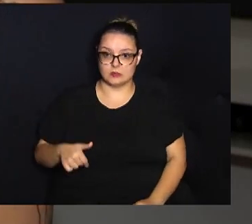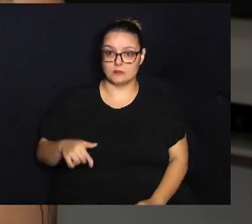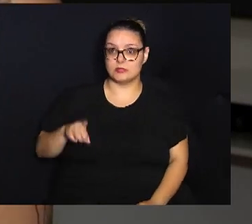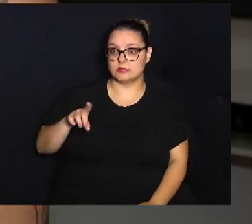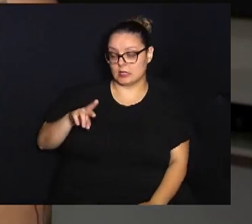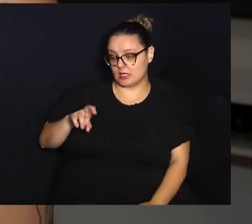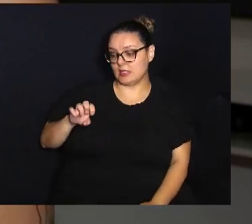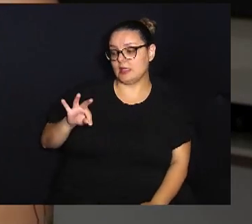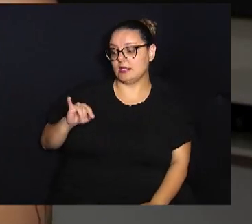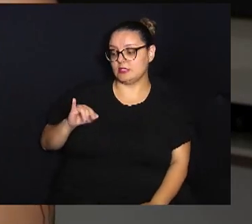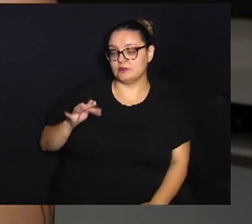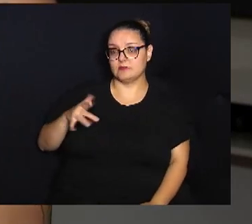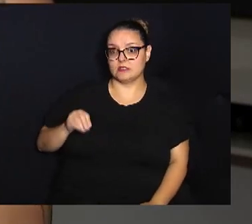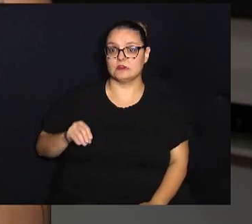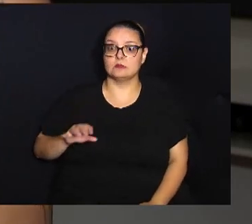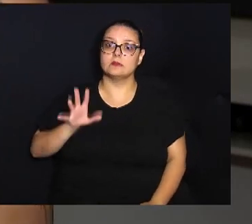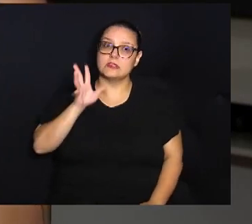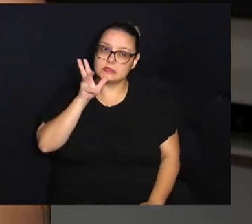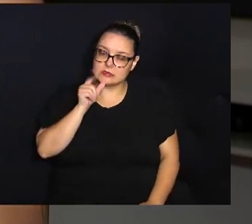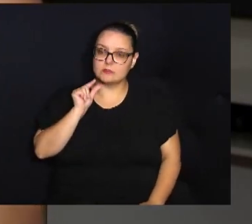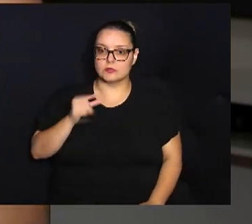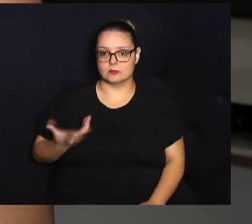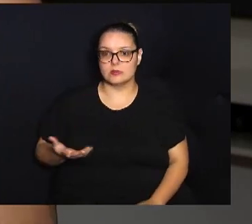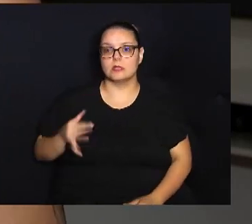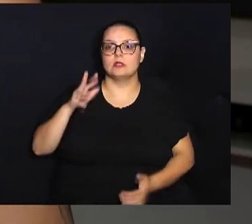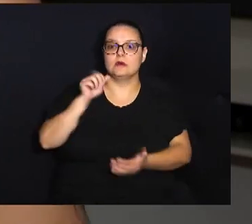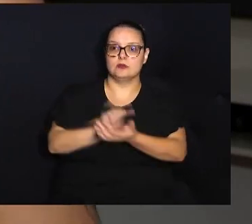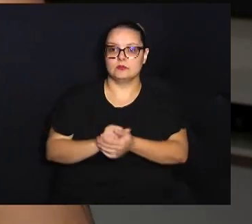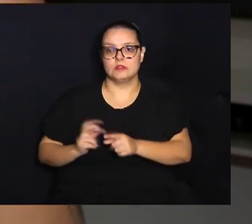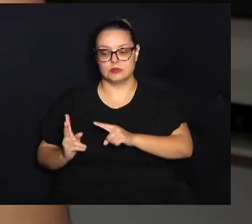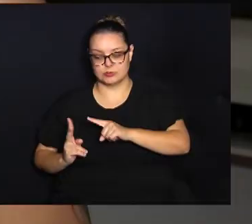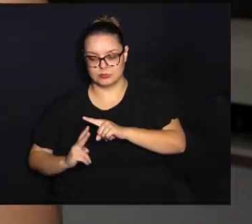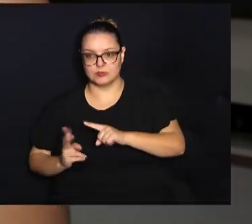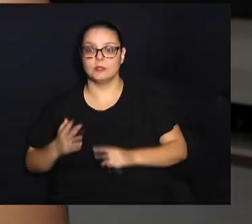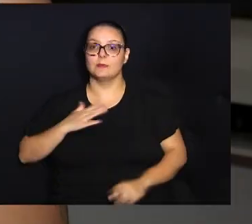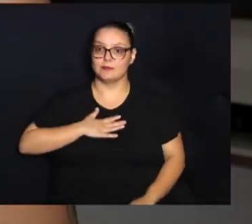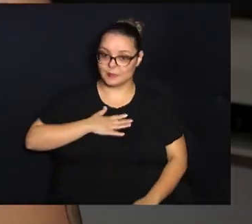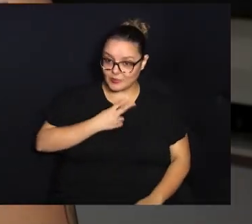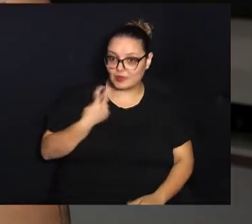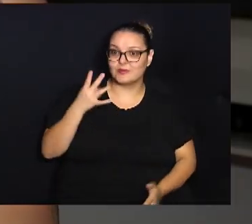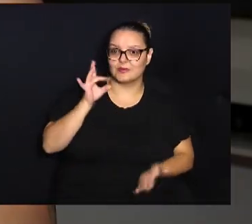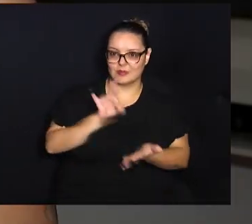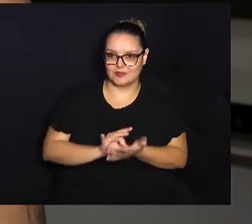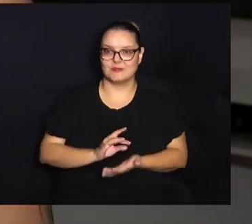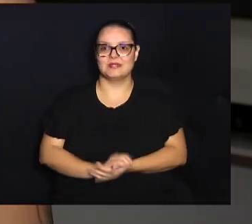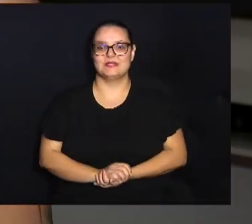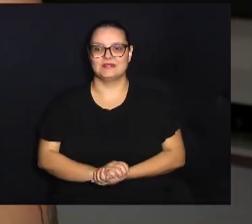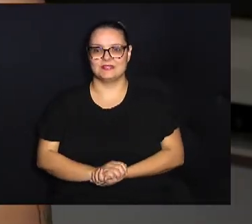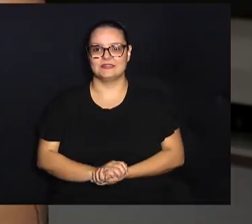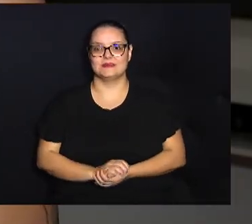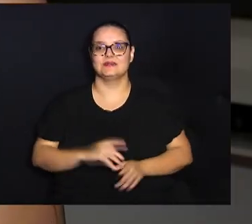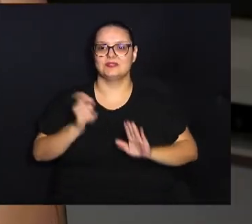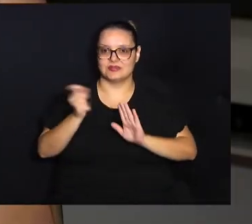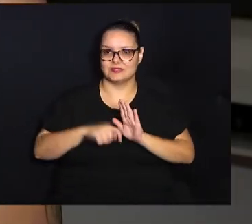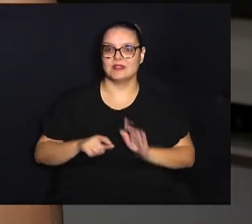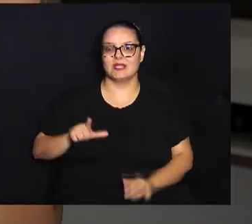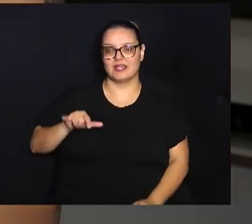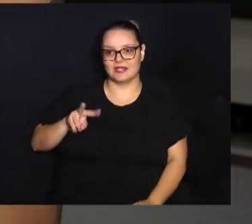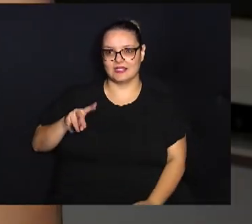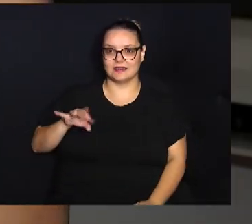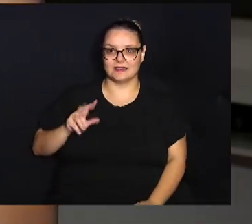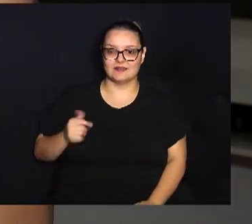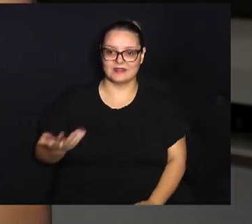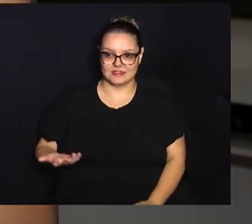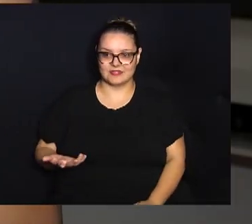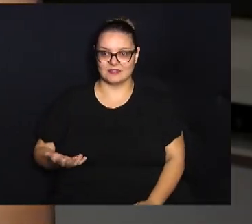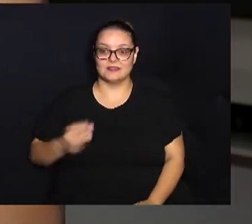documento, só que leva um tempo para chegar. Então, tá cadastrada a minha digital, já tá cadastrada com o meu nome mesmo, que já foi retificado, que é Lívia. Então, vai